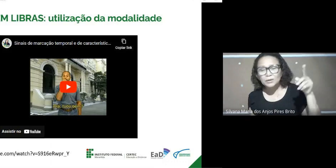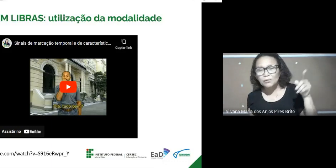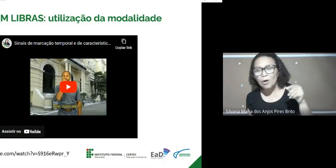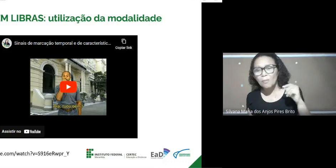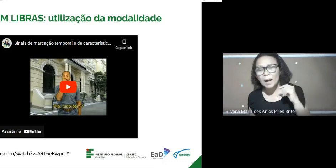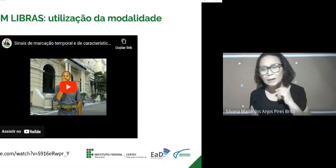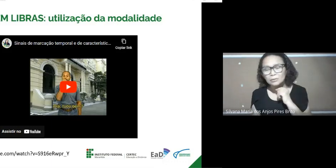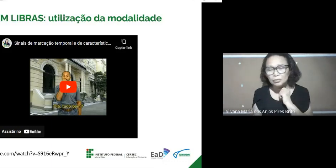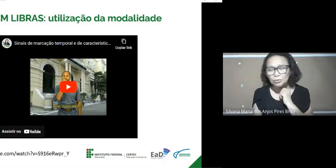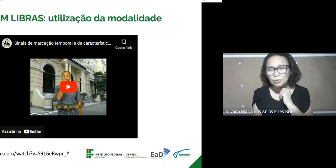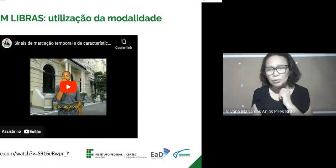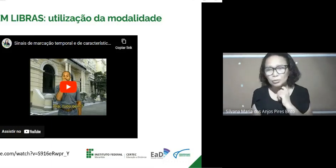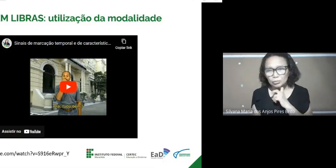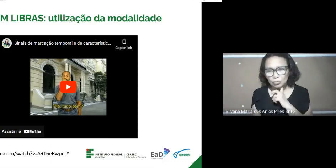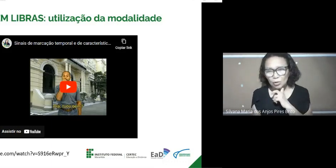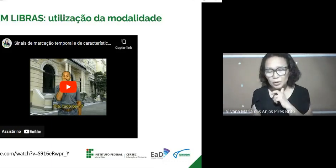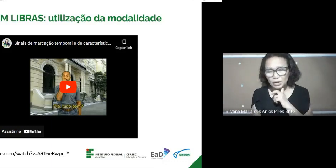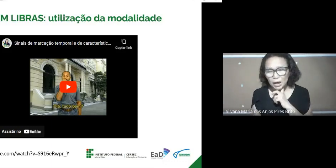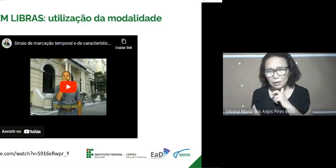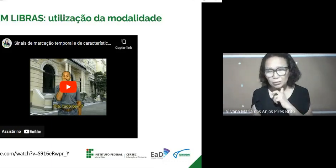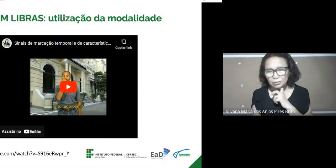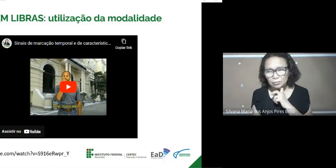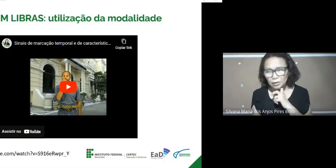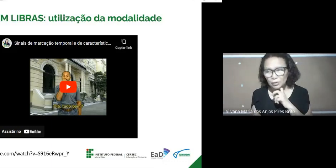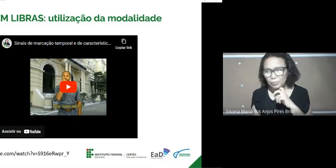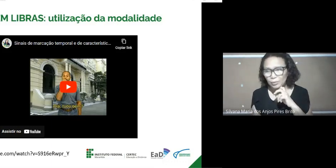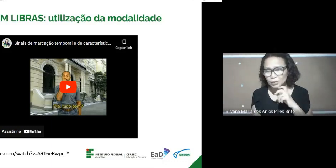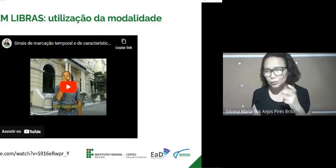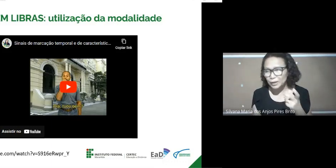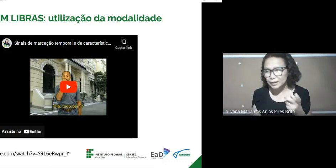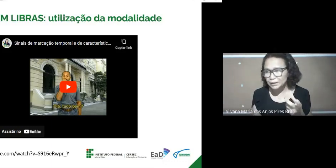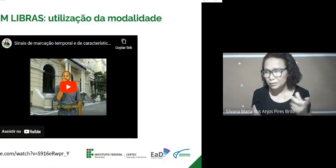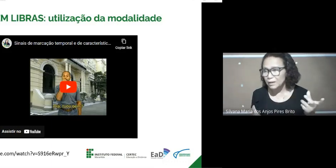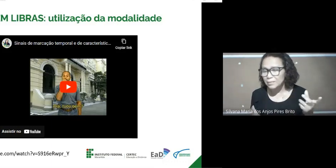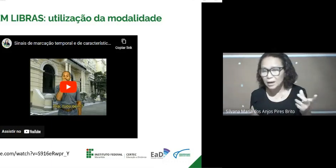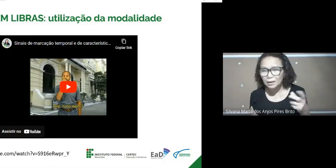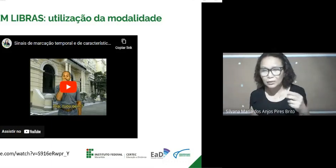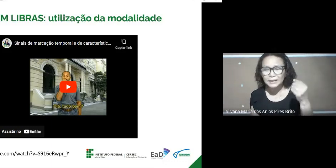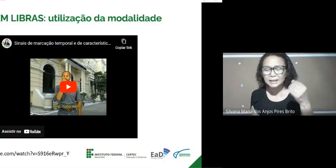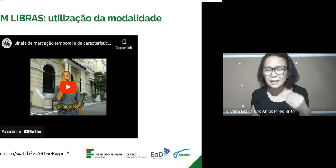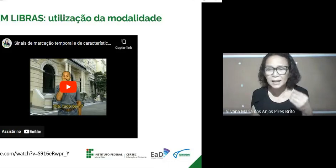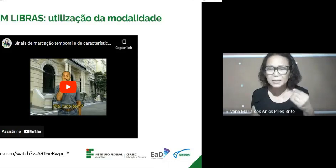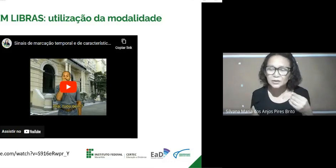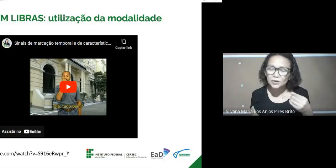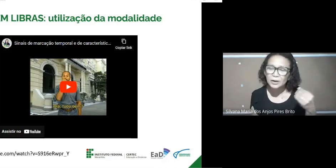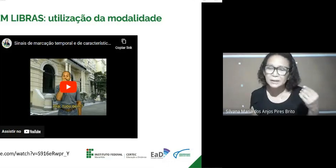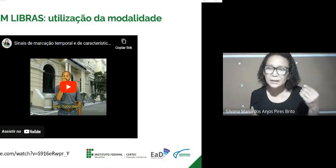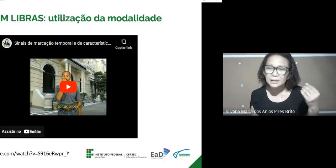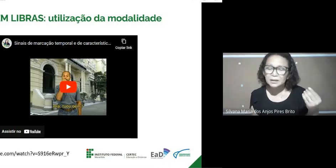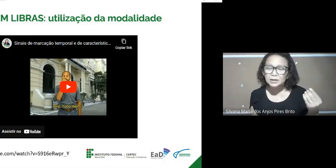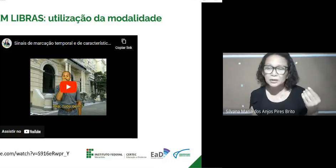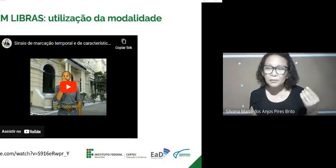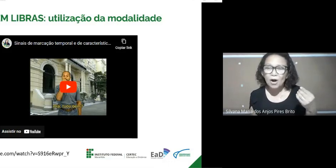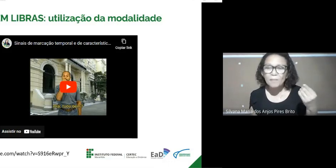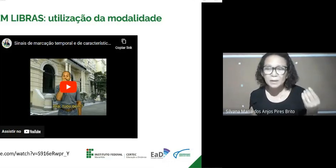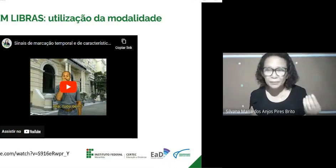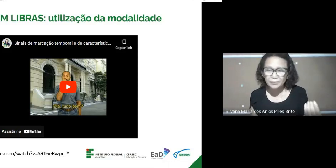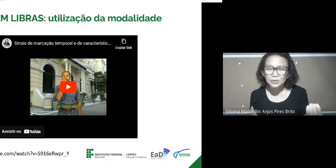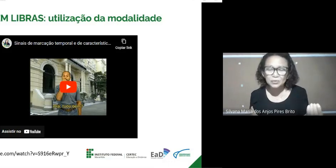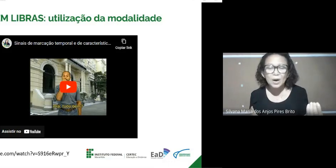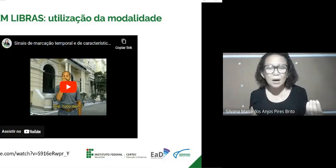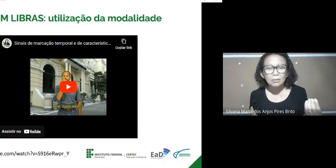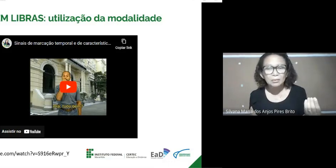posso fazer o formato do objeto, eu posso fazer o tamanho, fazer essas descrições de